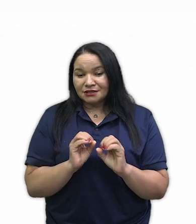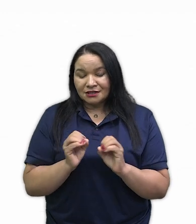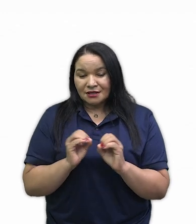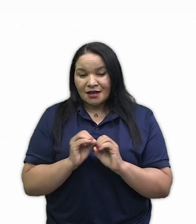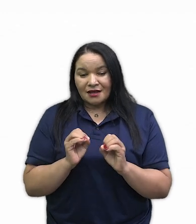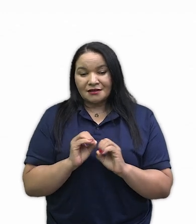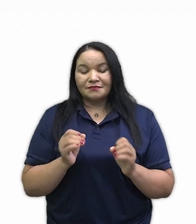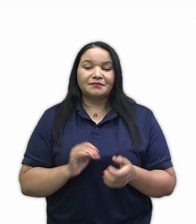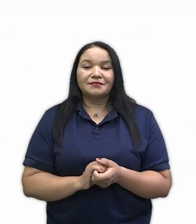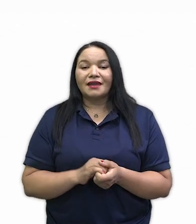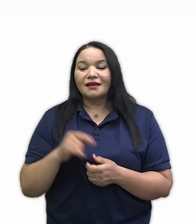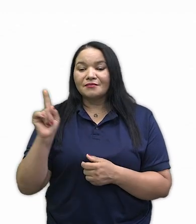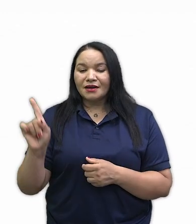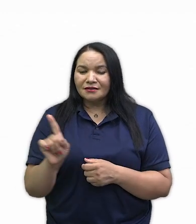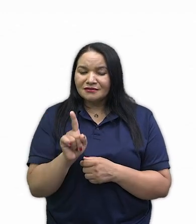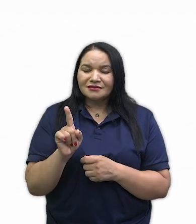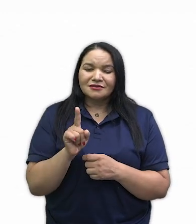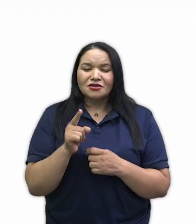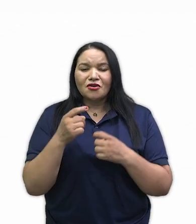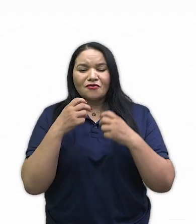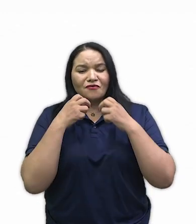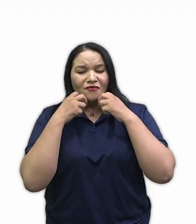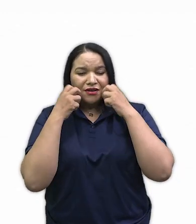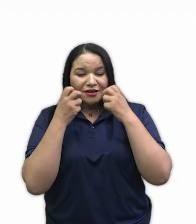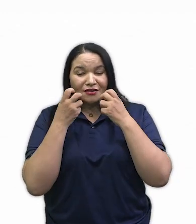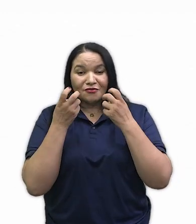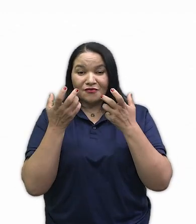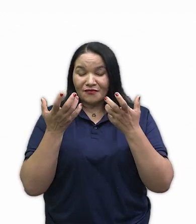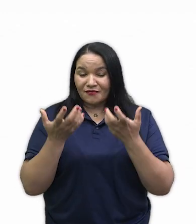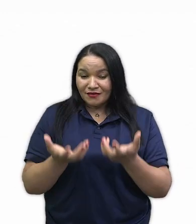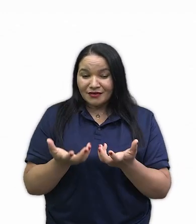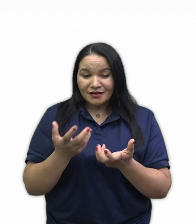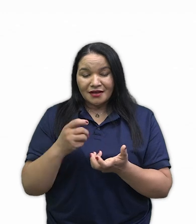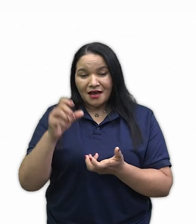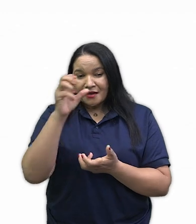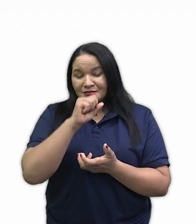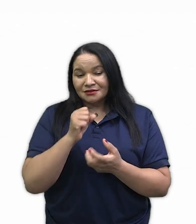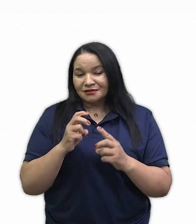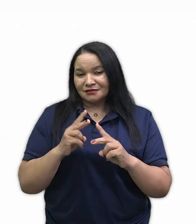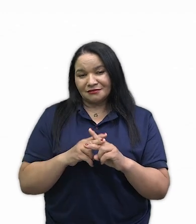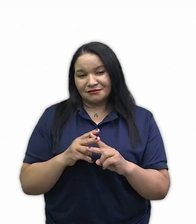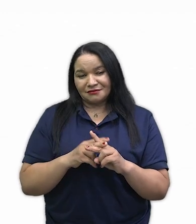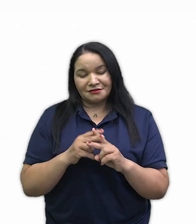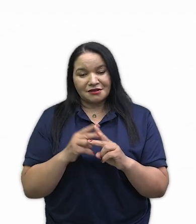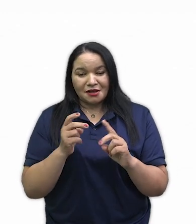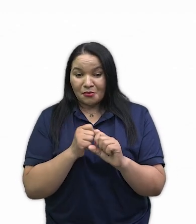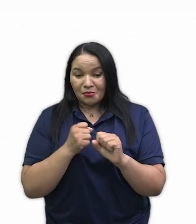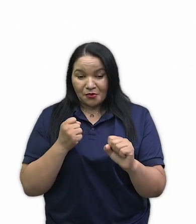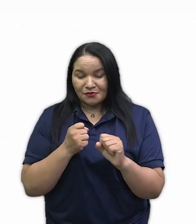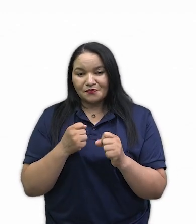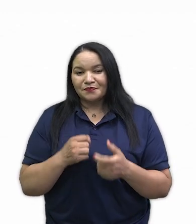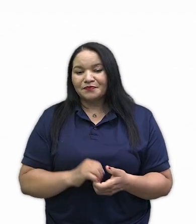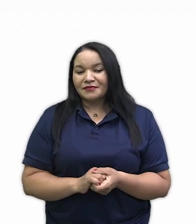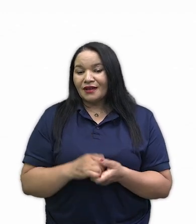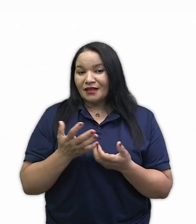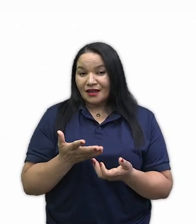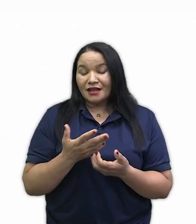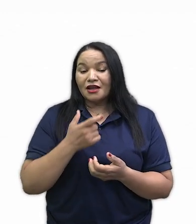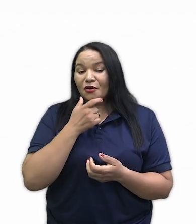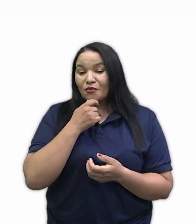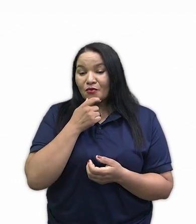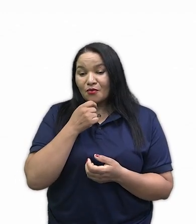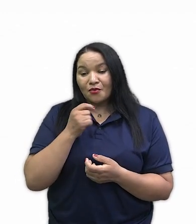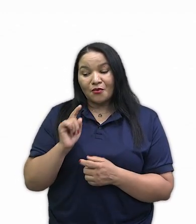lá, toda tímida, né, determinada a querer aprender a lutar boxe. Aí Meg quer que Frank